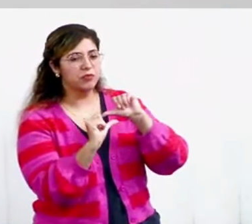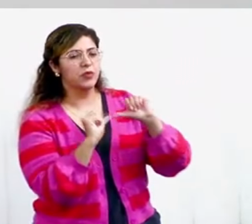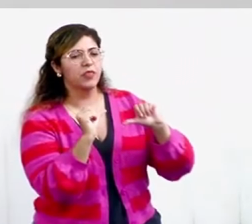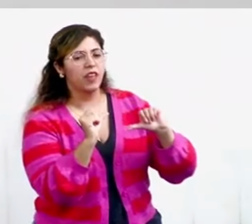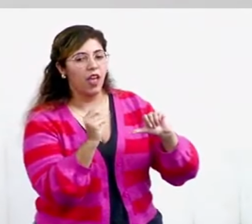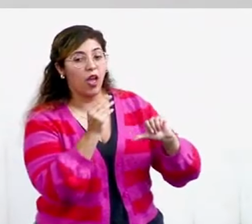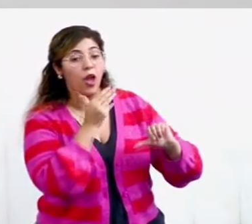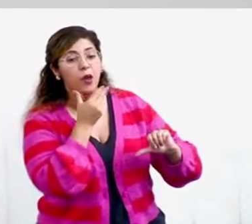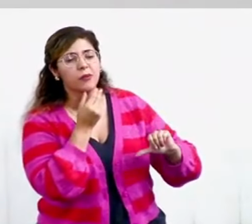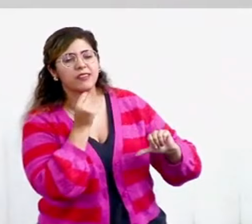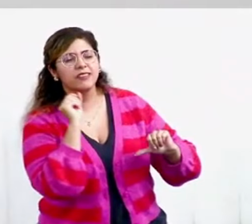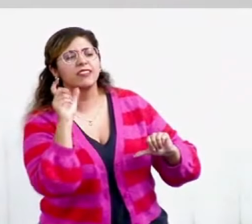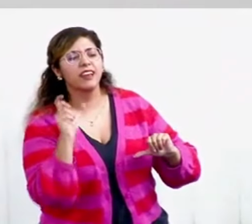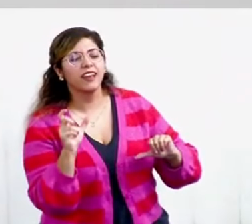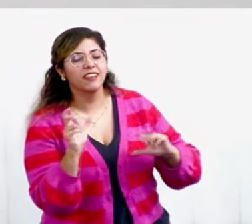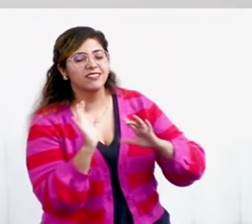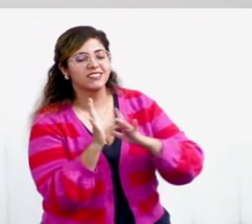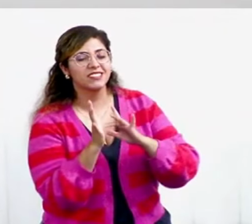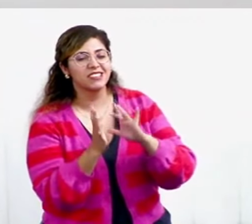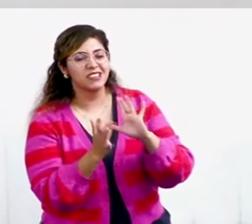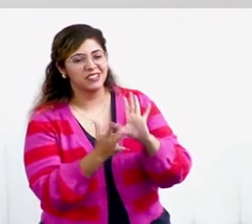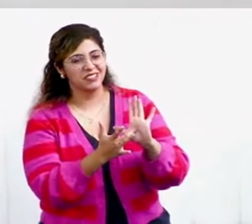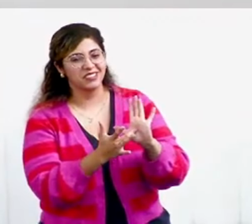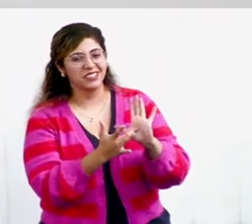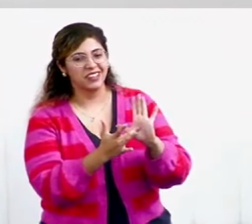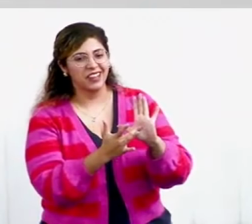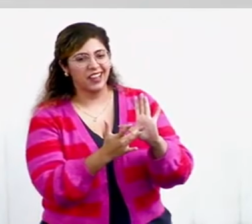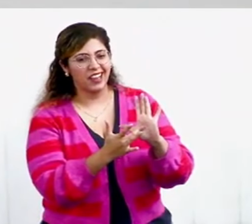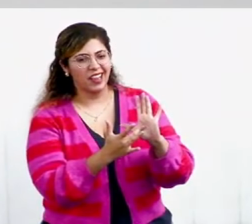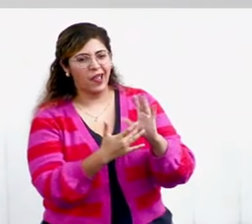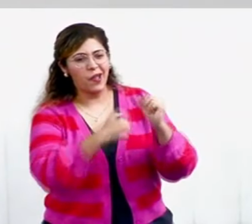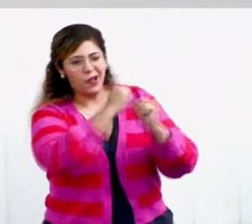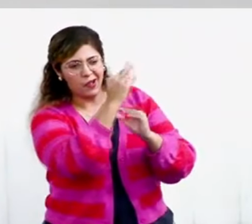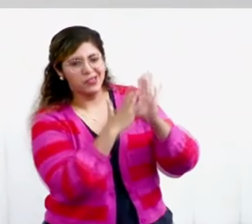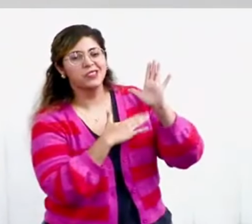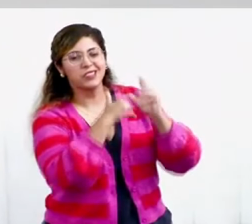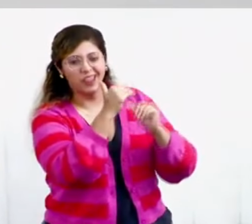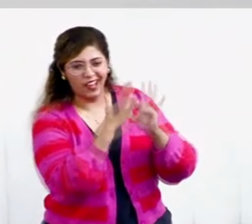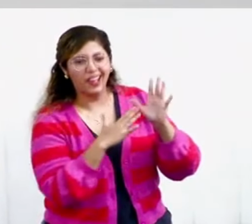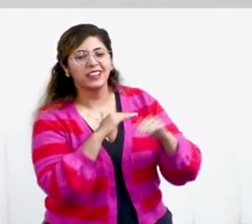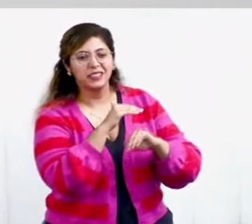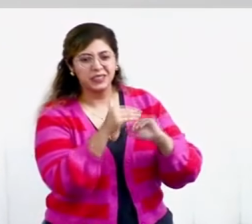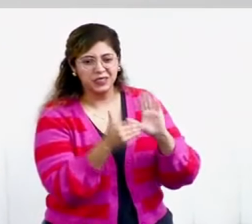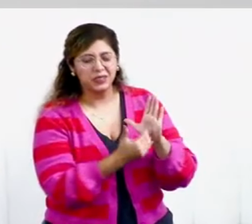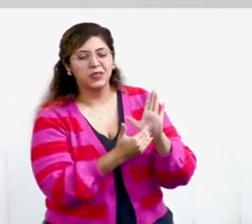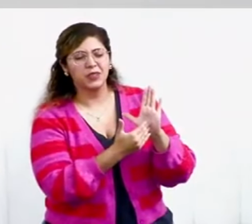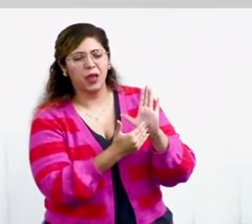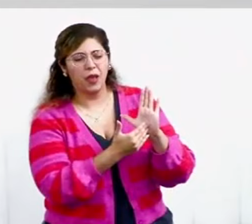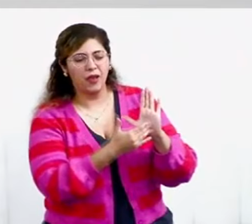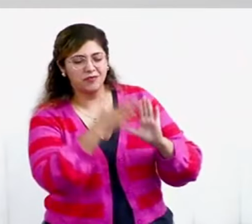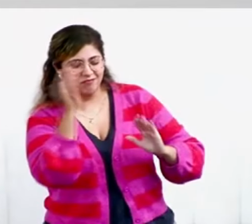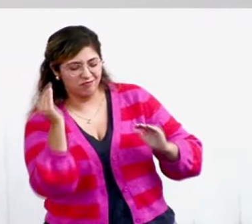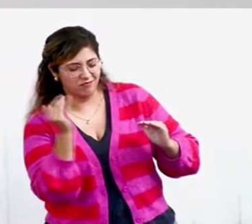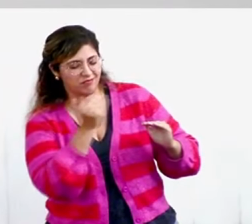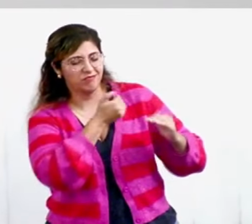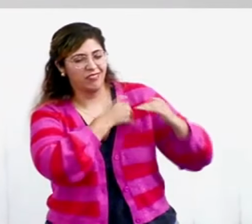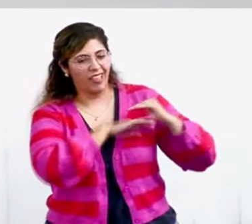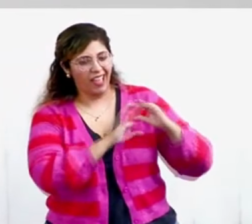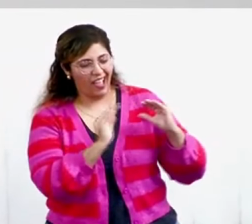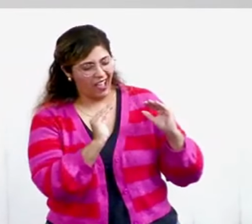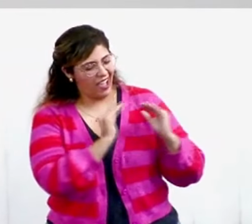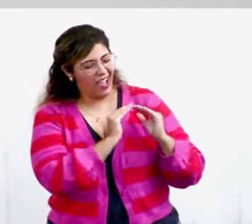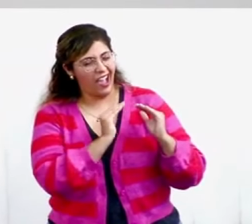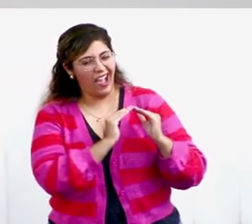Essa casa passa a ser bela, essa casa passa a ser habitada pelo Espírito Santo, essa casa passa a ser desejada.